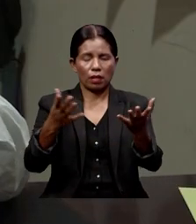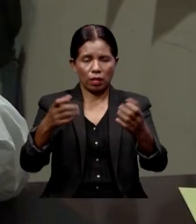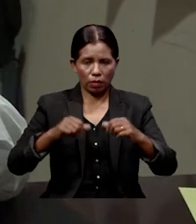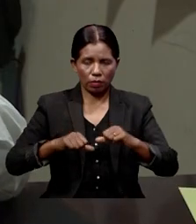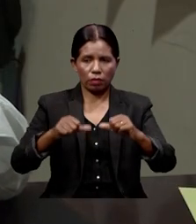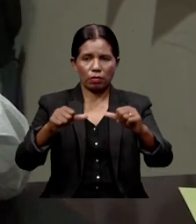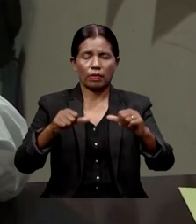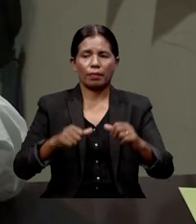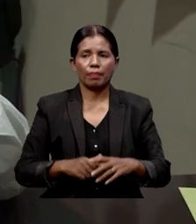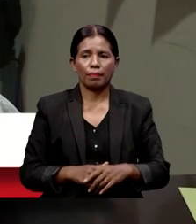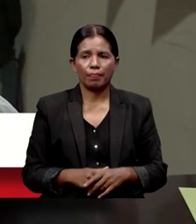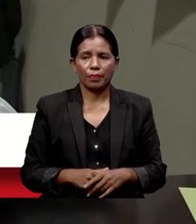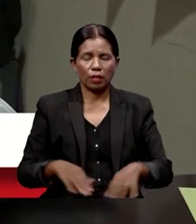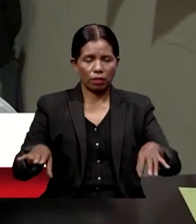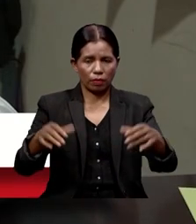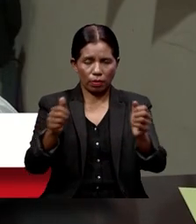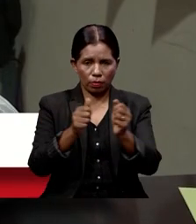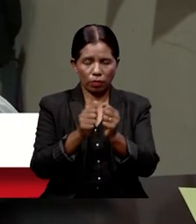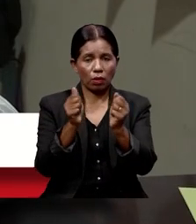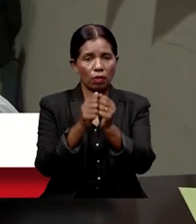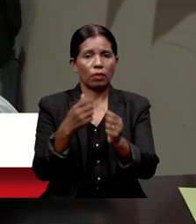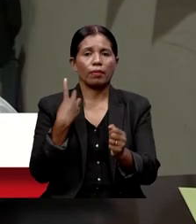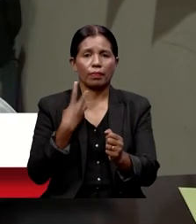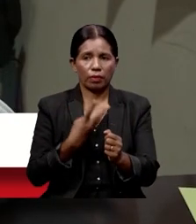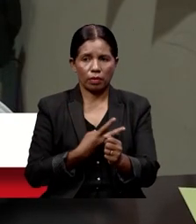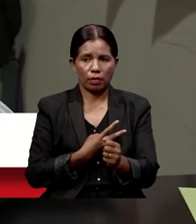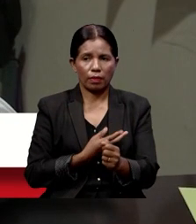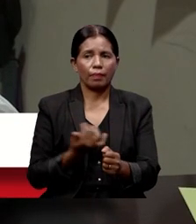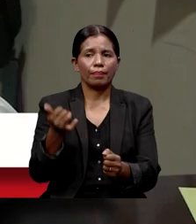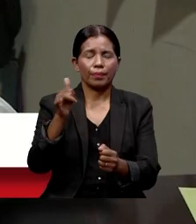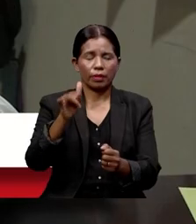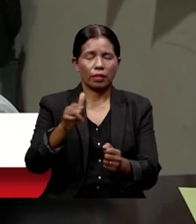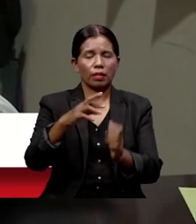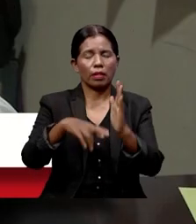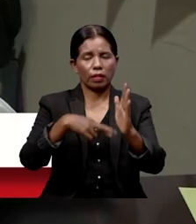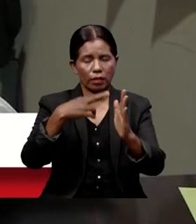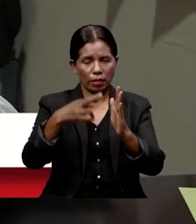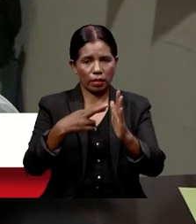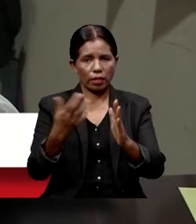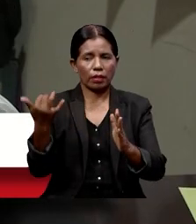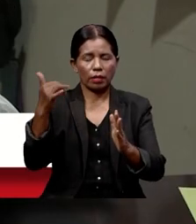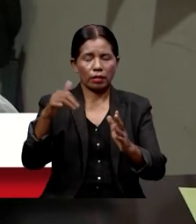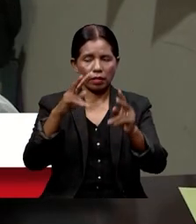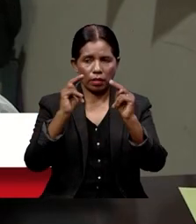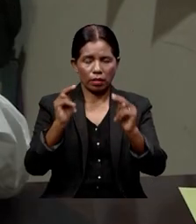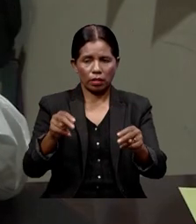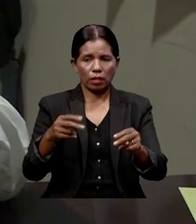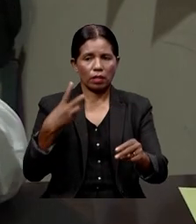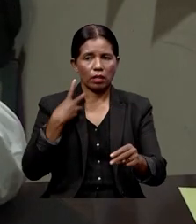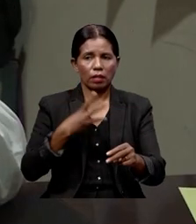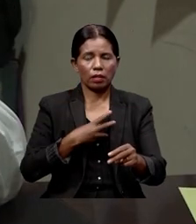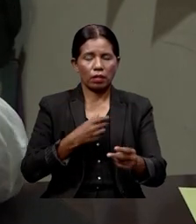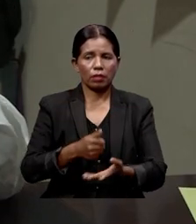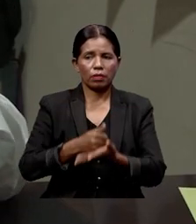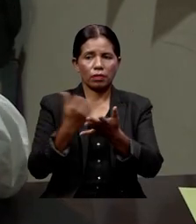continua, se não estamos tocando aqui, e sirania criteria ka sirania necessidade ne beita tu apoio